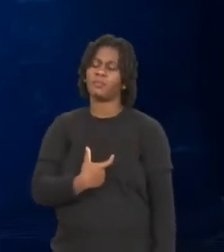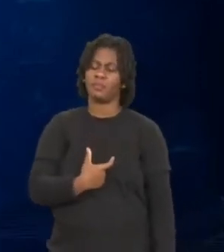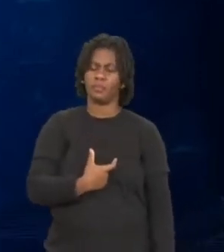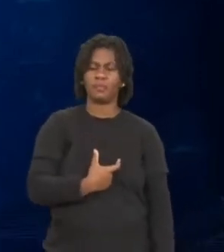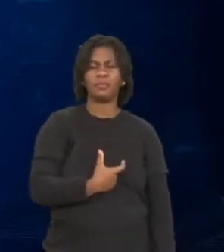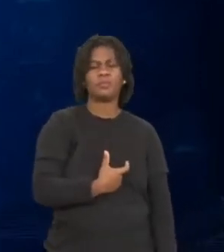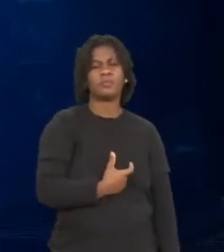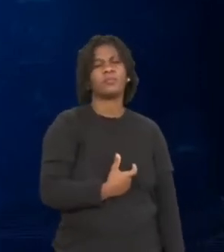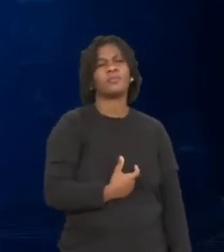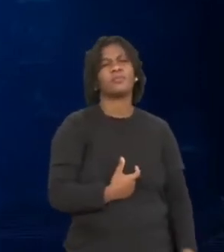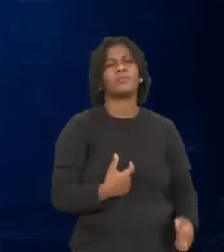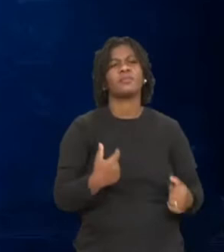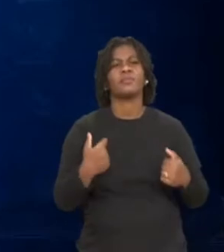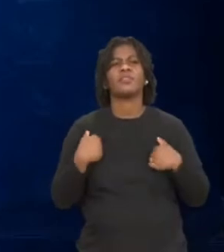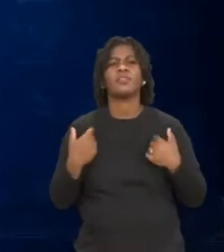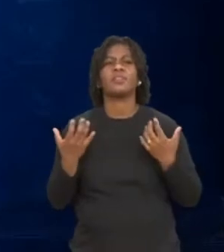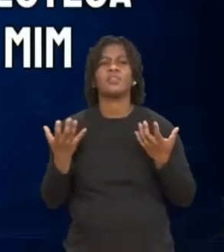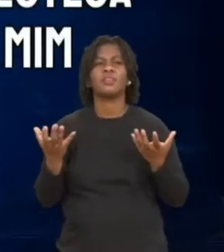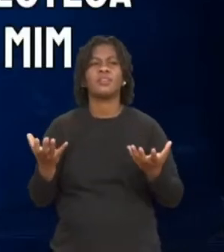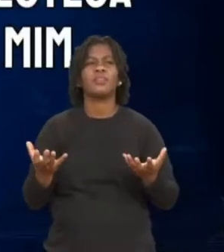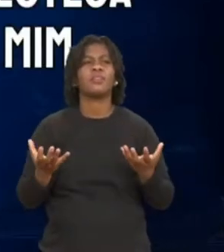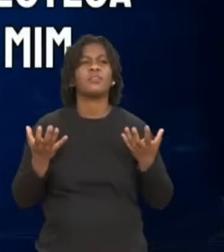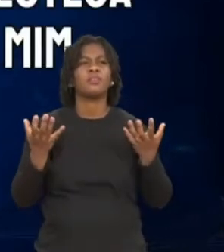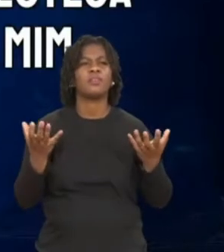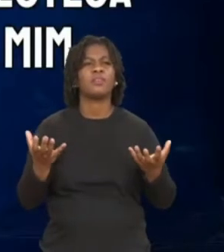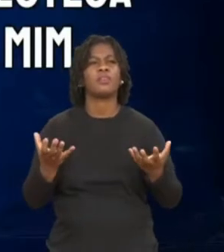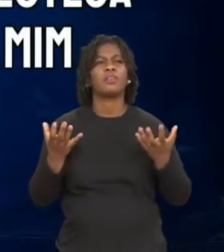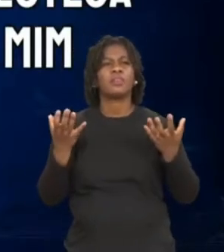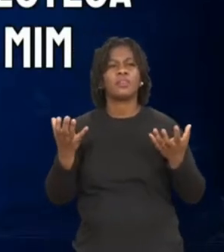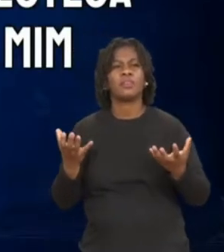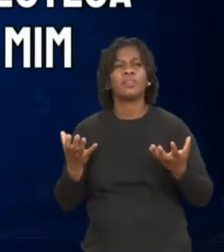ser. Eu quero ser.